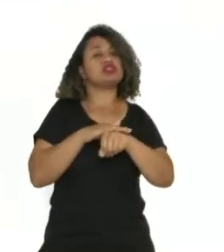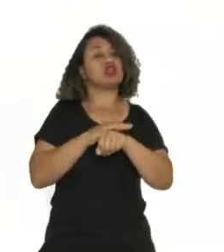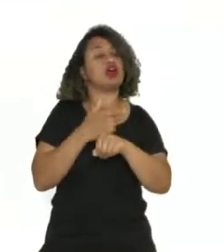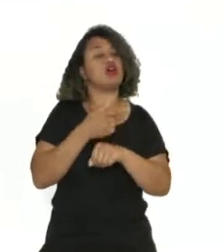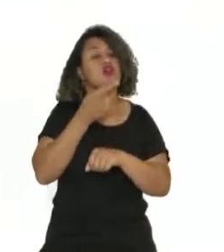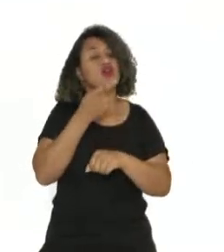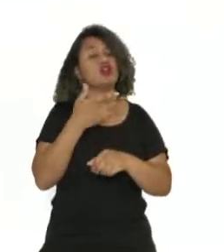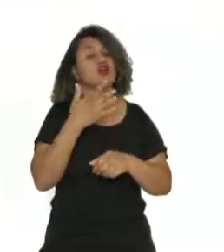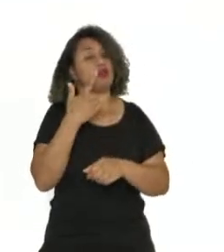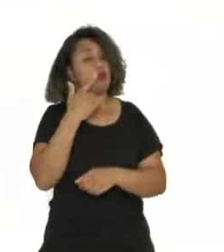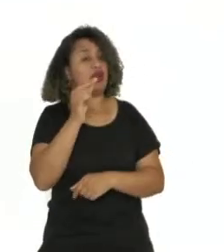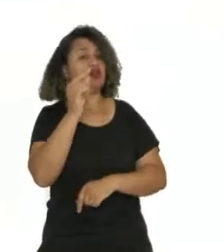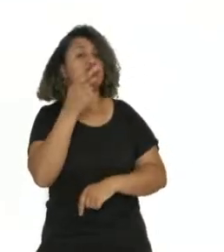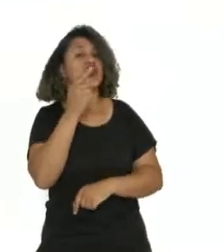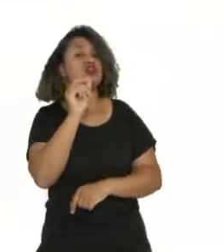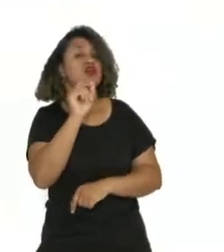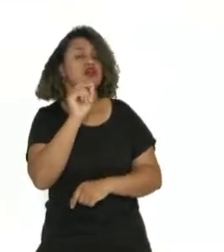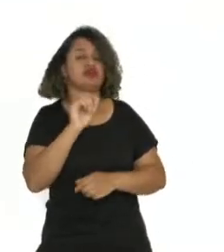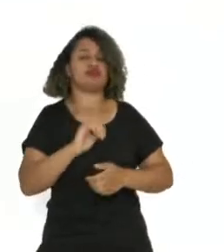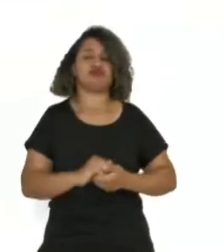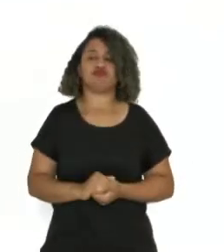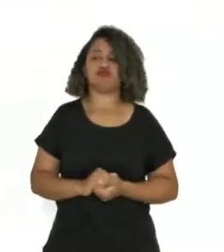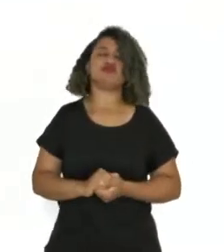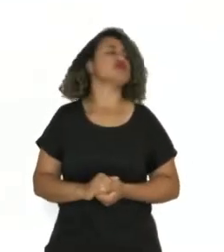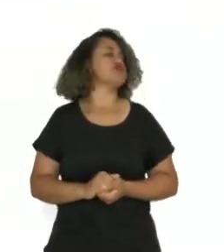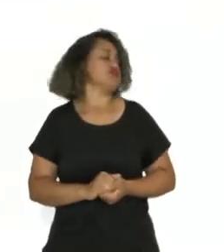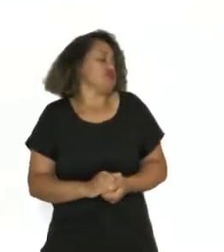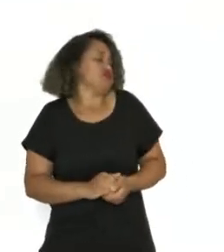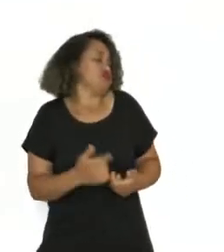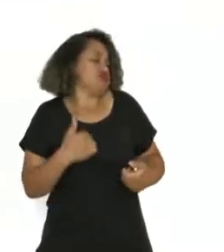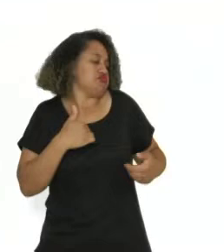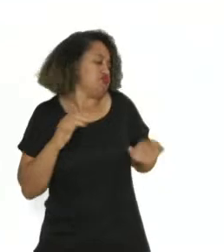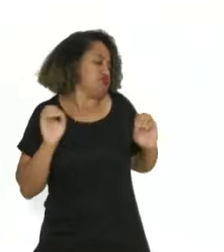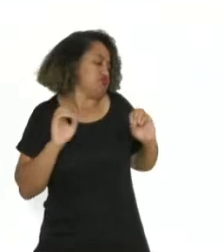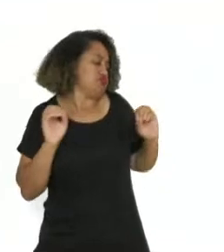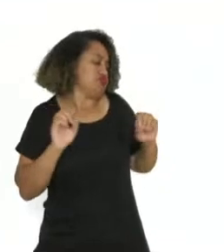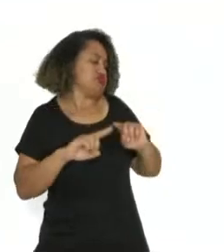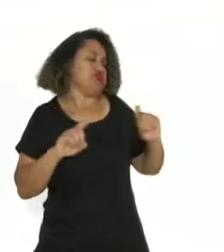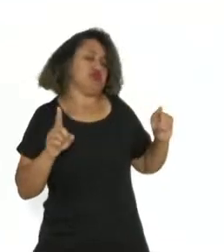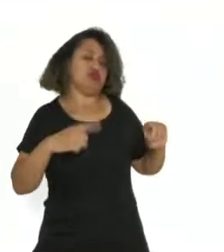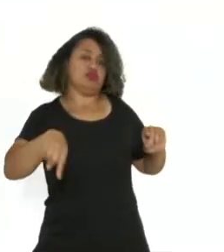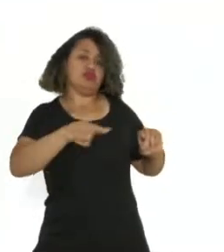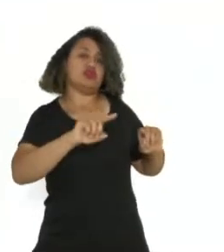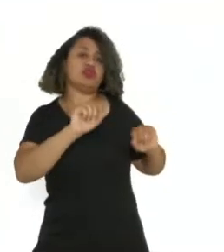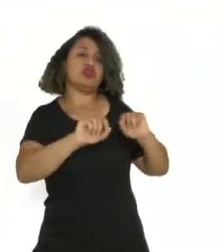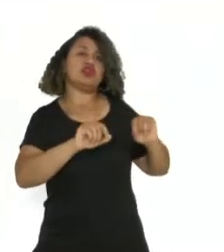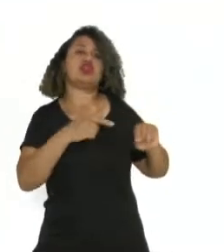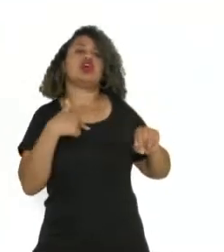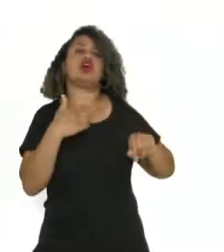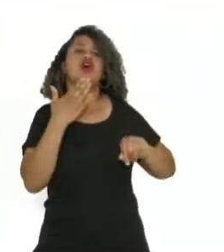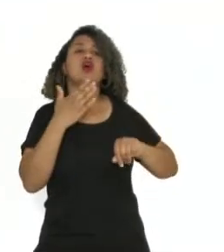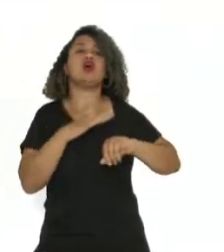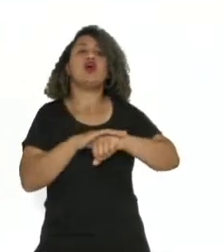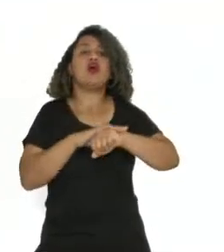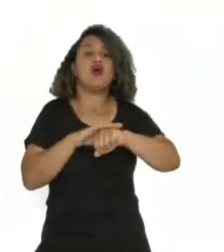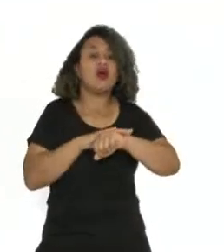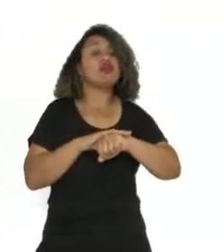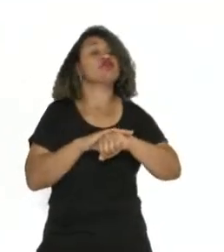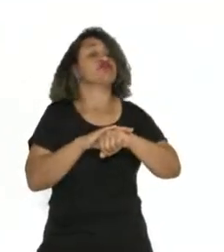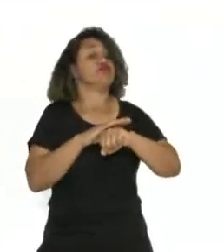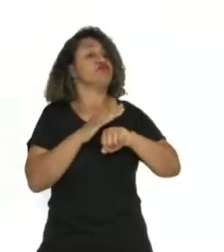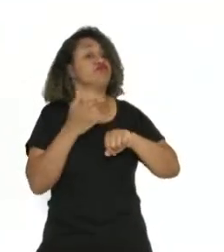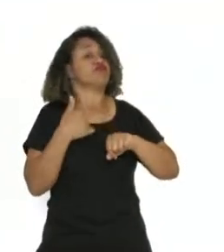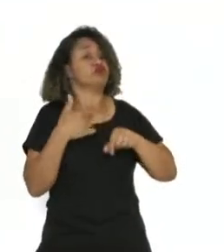meu pai e disse: não tenho nada com isso, seu dito, mas vocês de cor são feitos de ferro. O lugar